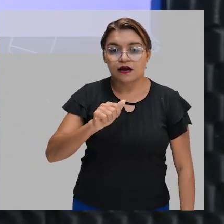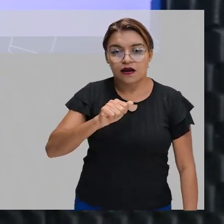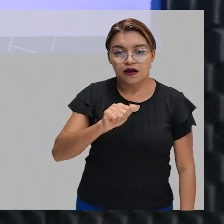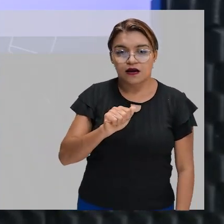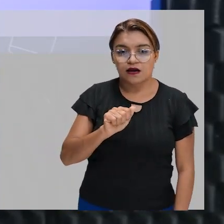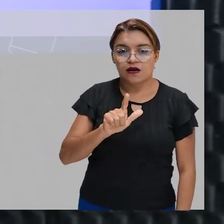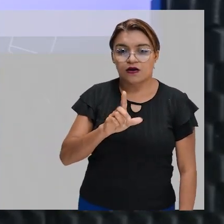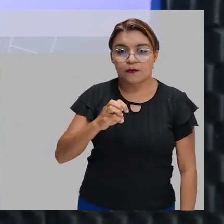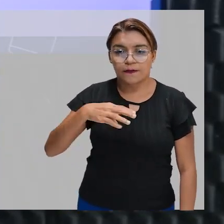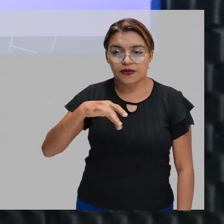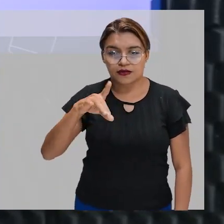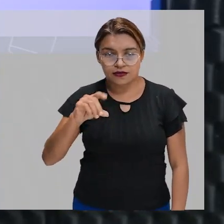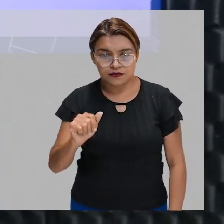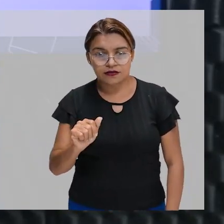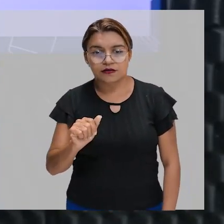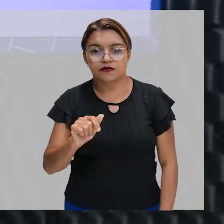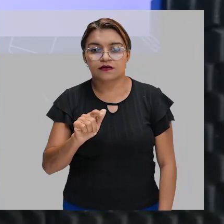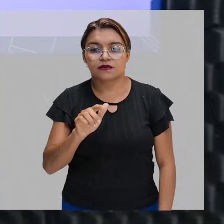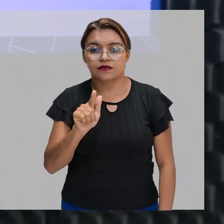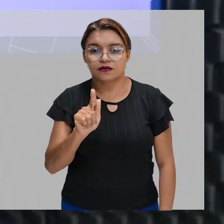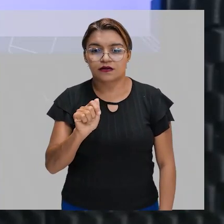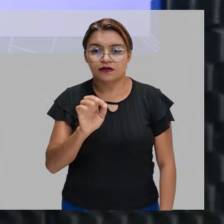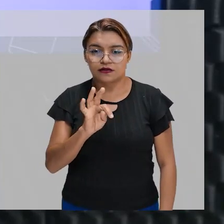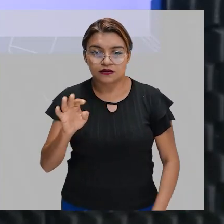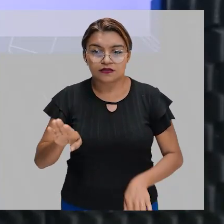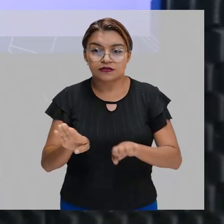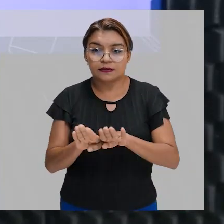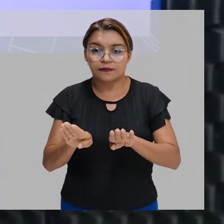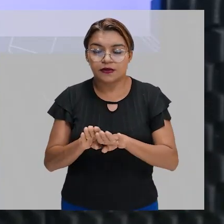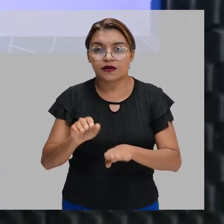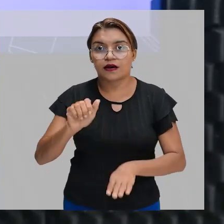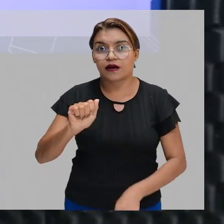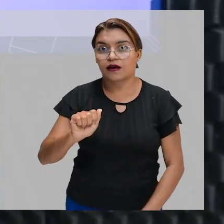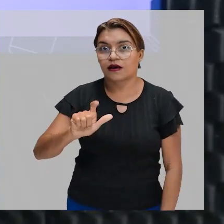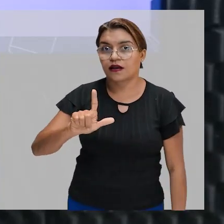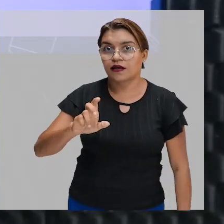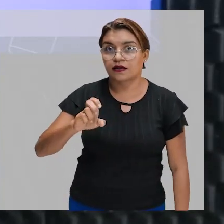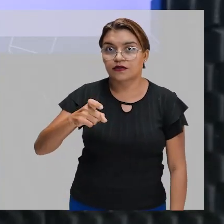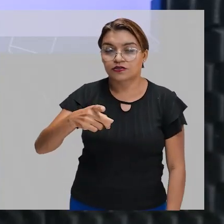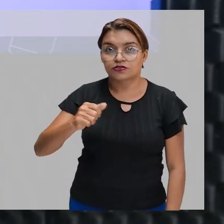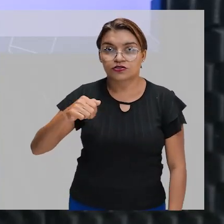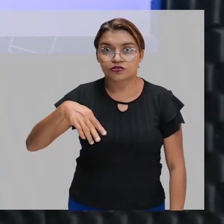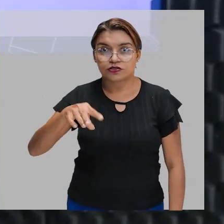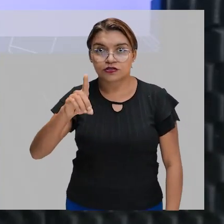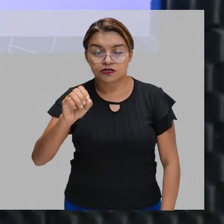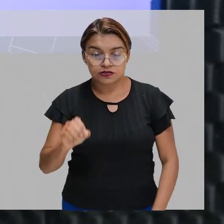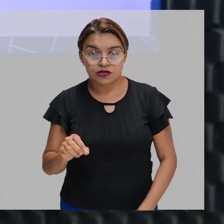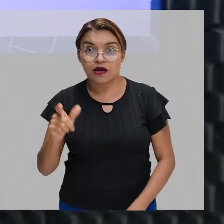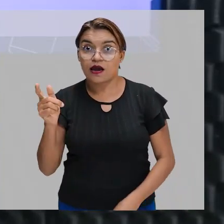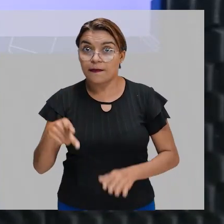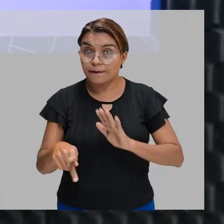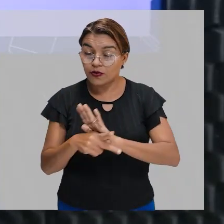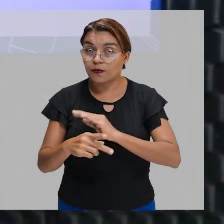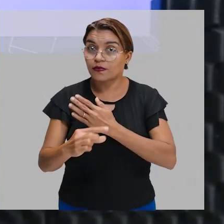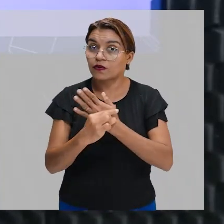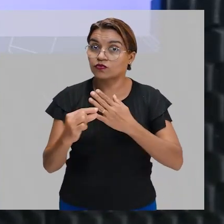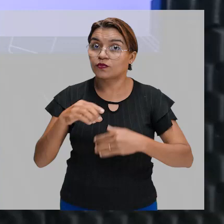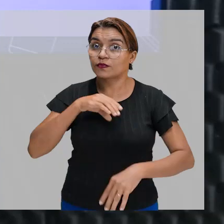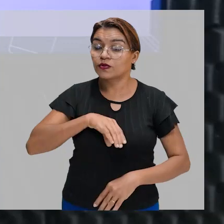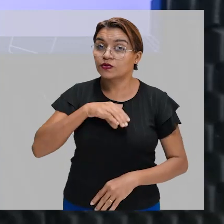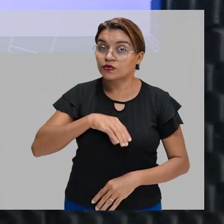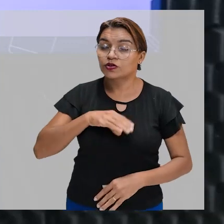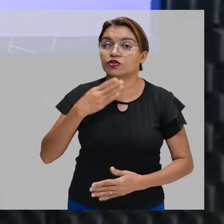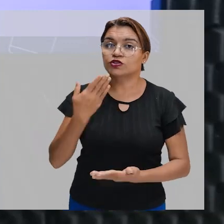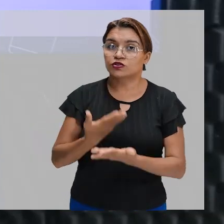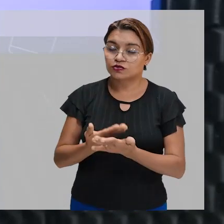garrê e Alexandre Herculano são dois autores portugueses nós falamos deles na aula na primeira aula